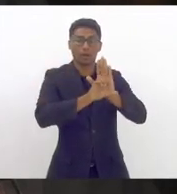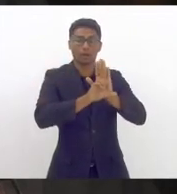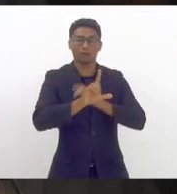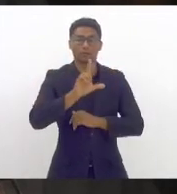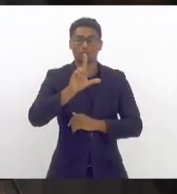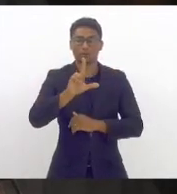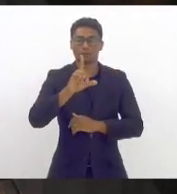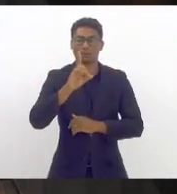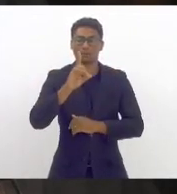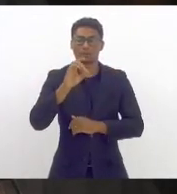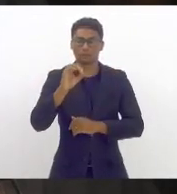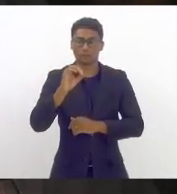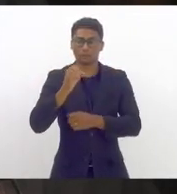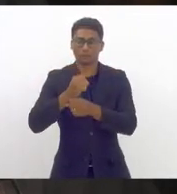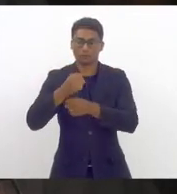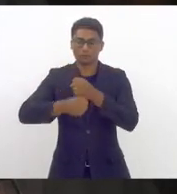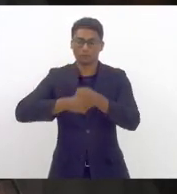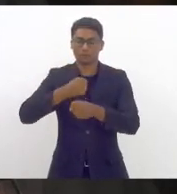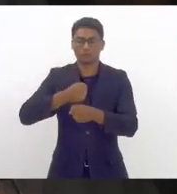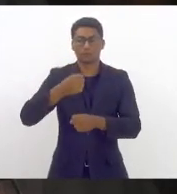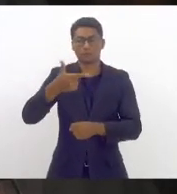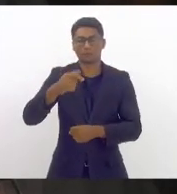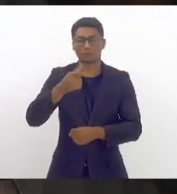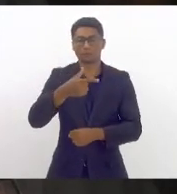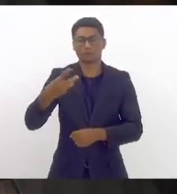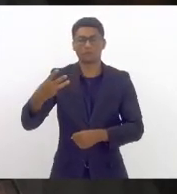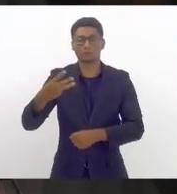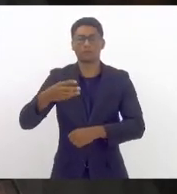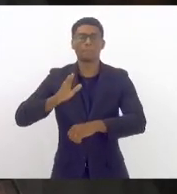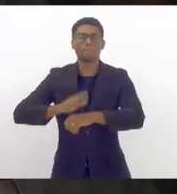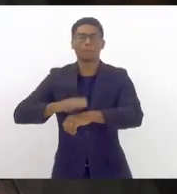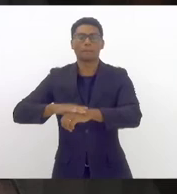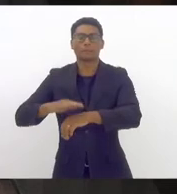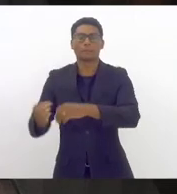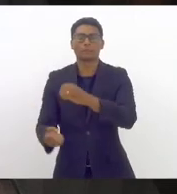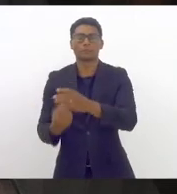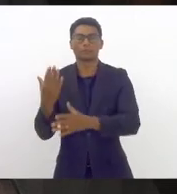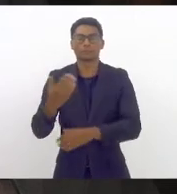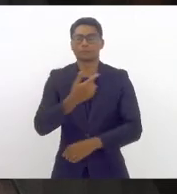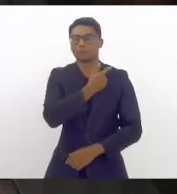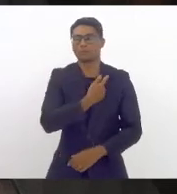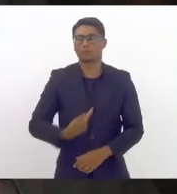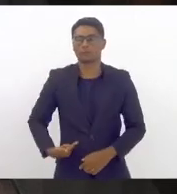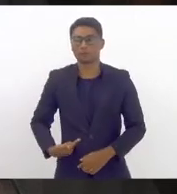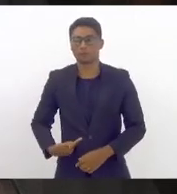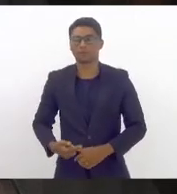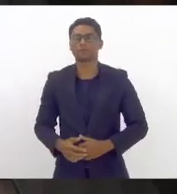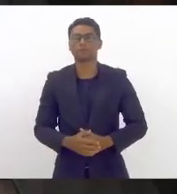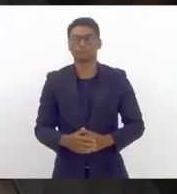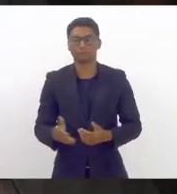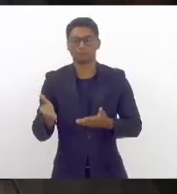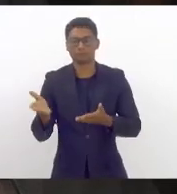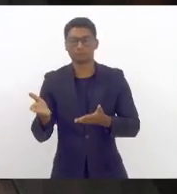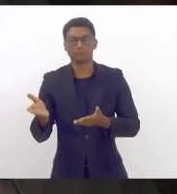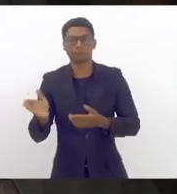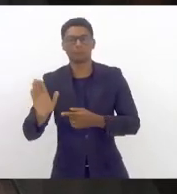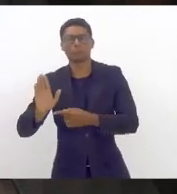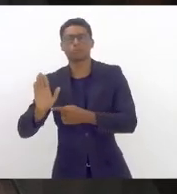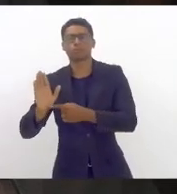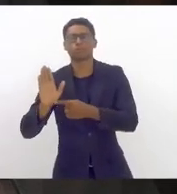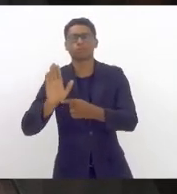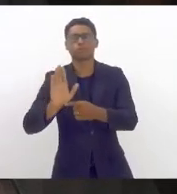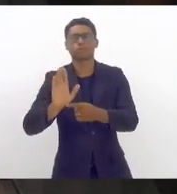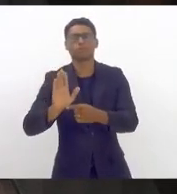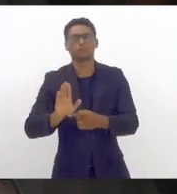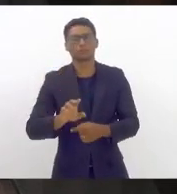2023 que é feita pelo governo com projeções da secretaria de fazenda apontava uma arrecadação